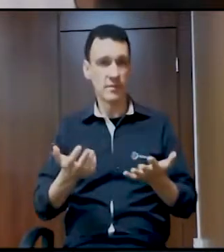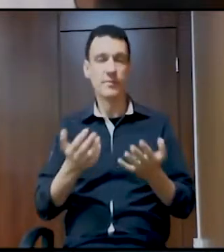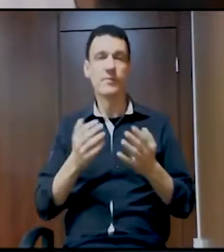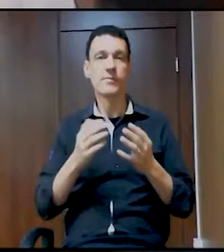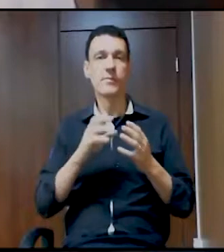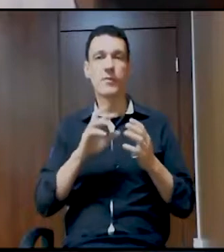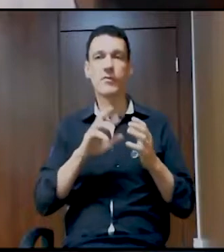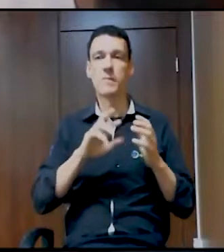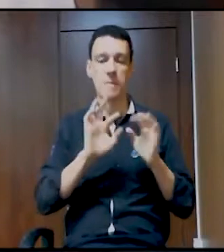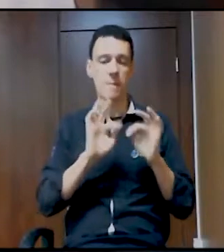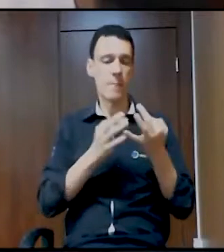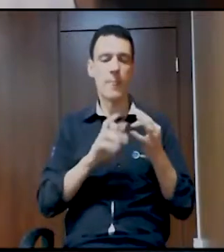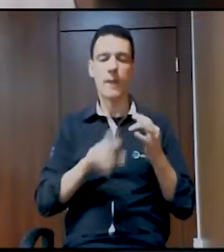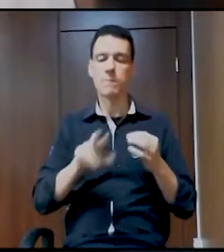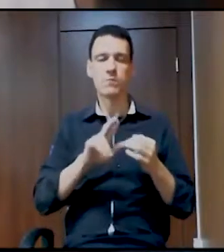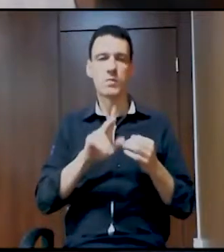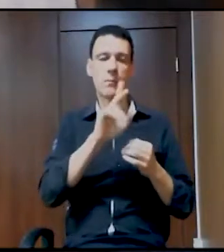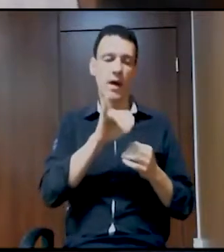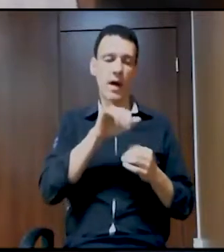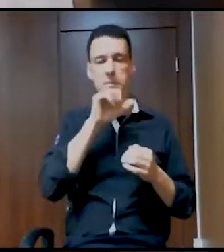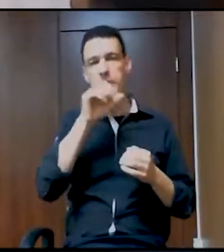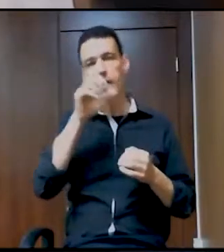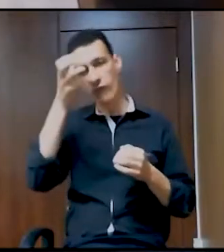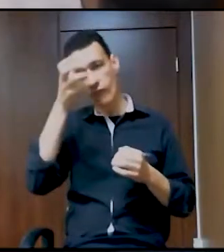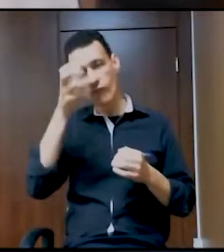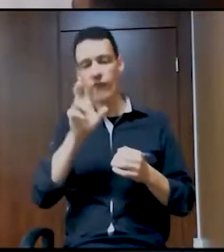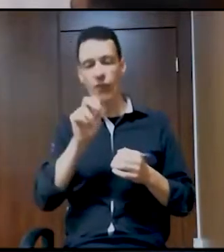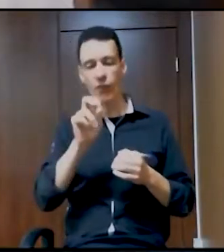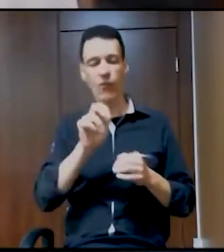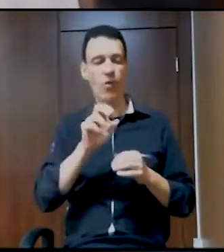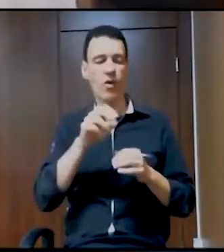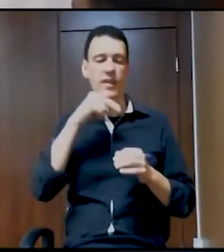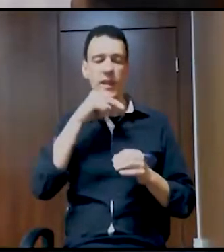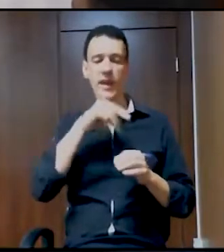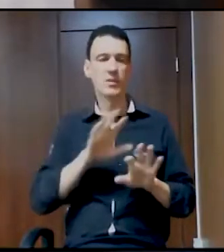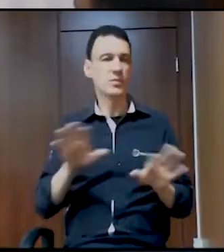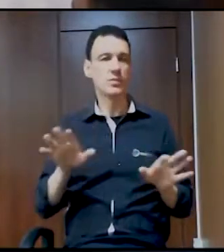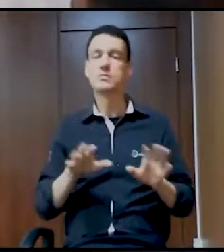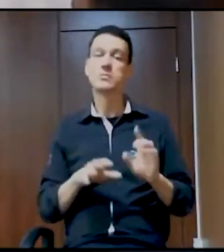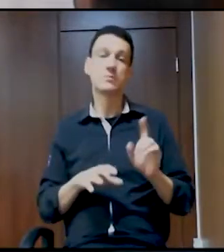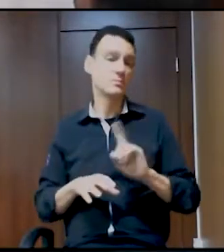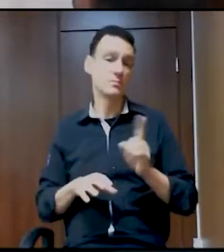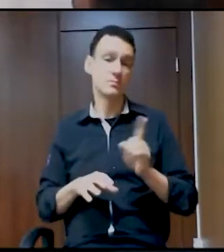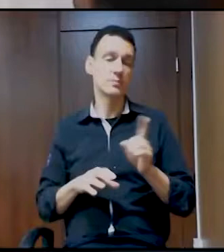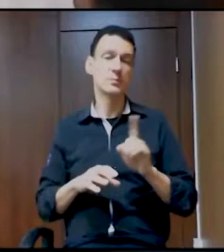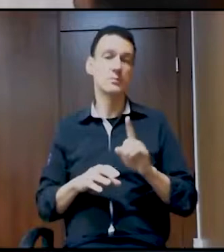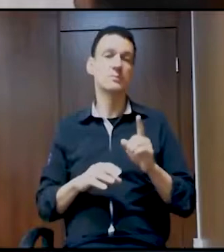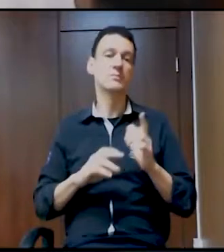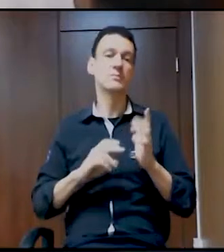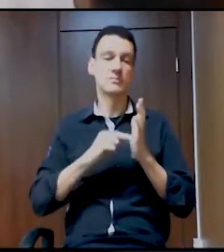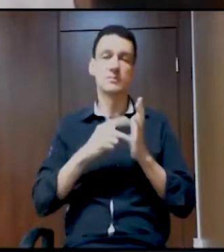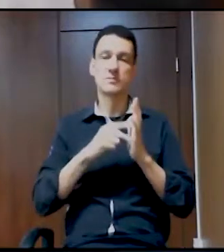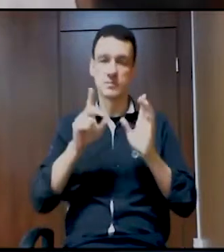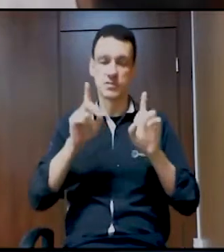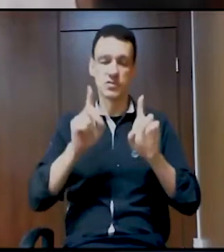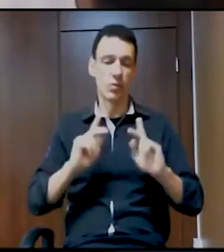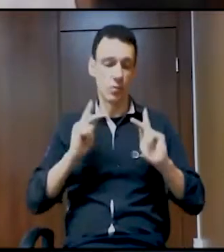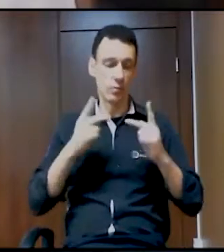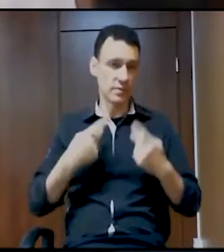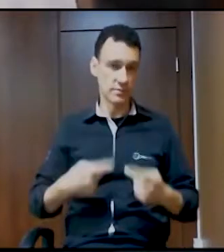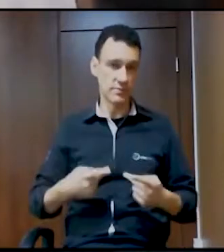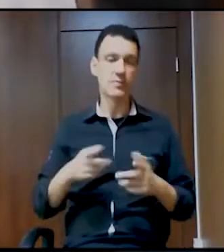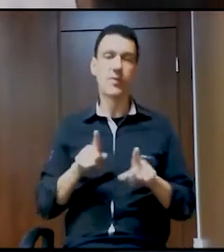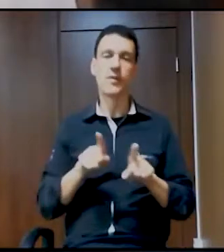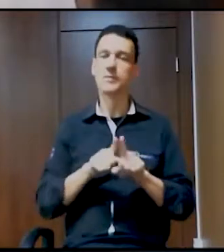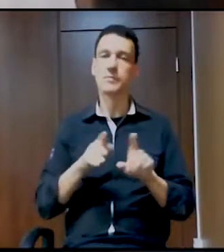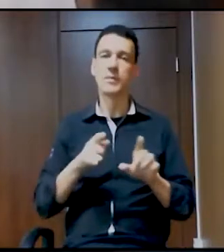é pai, mãe, vovó, tios, neto. A gente está falando de direitos humanos e